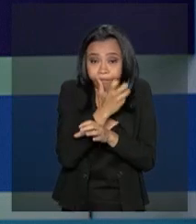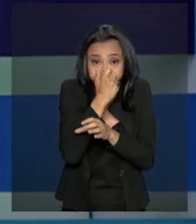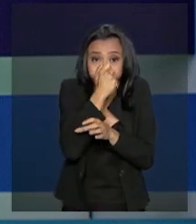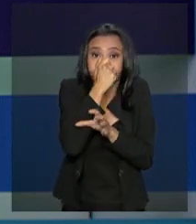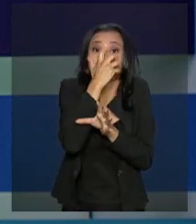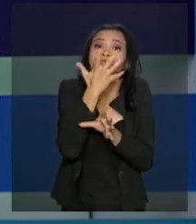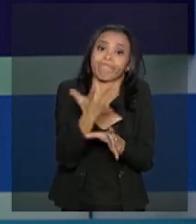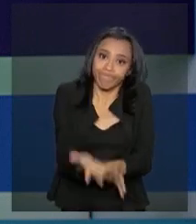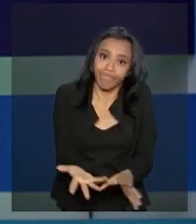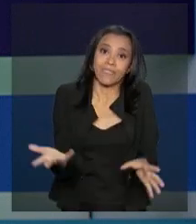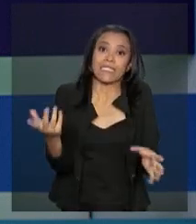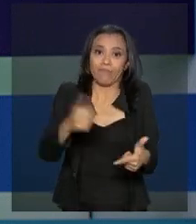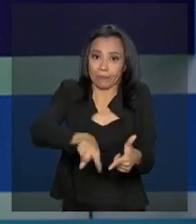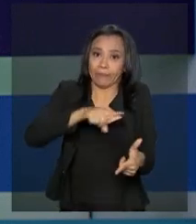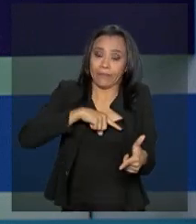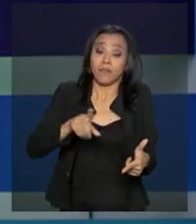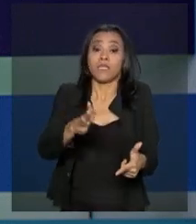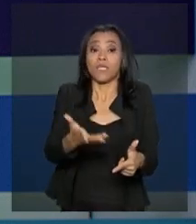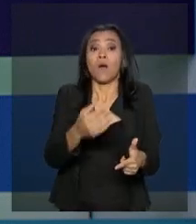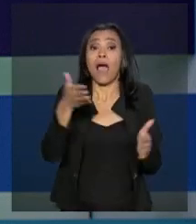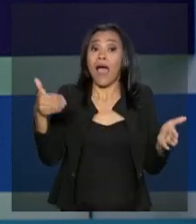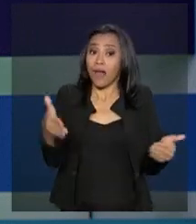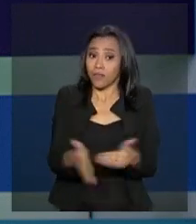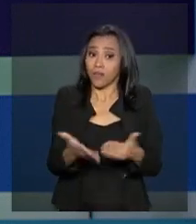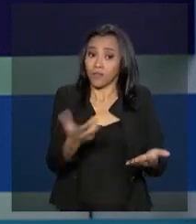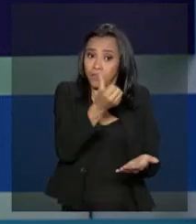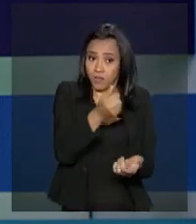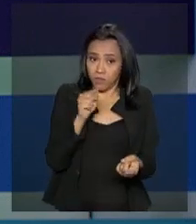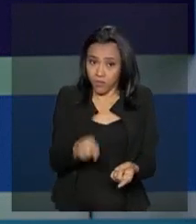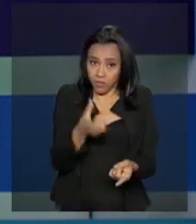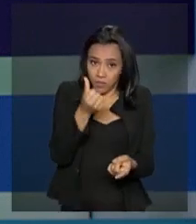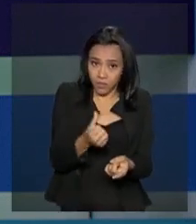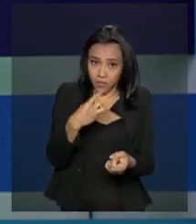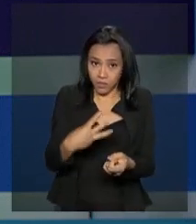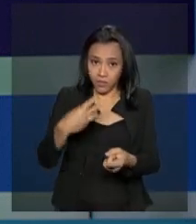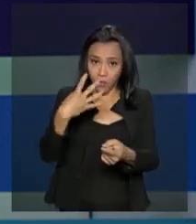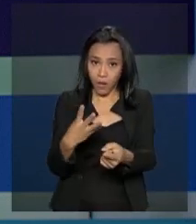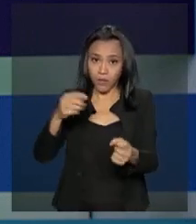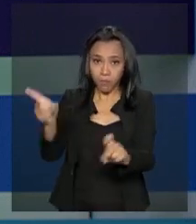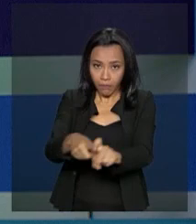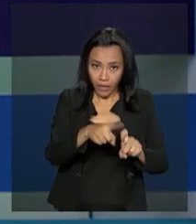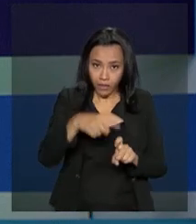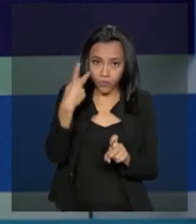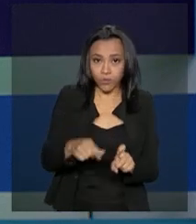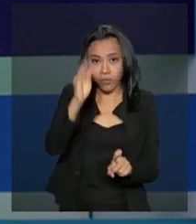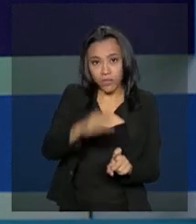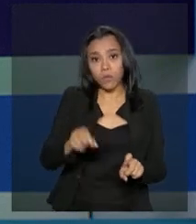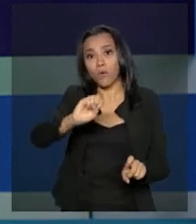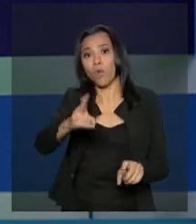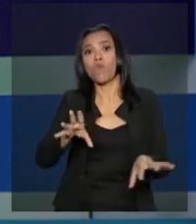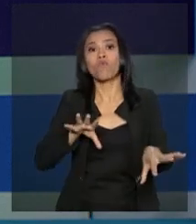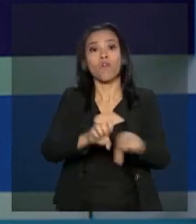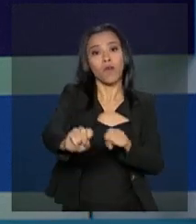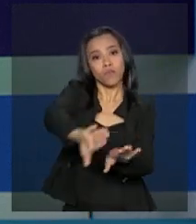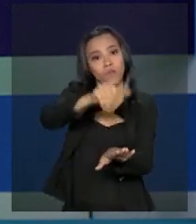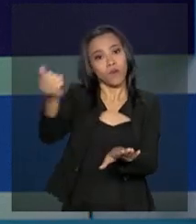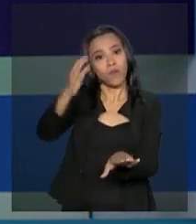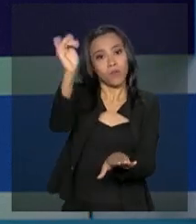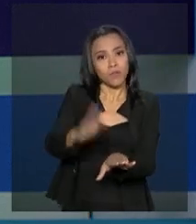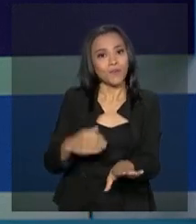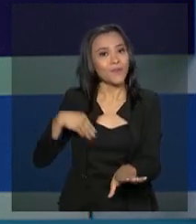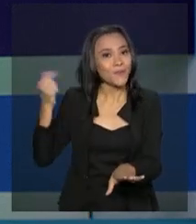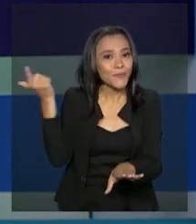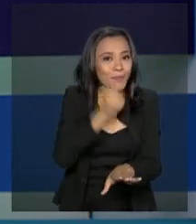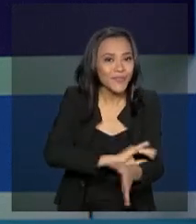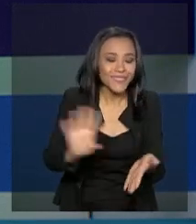até agora 6634 médicos brasileiros ou estrangeiros formados no exterior completaram a